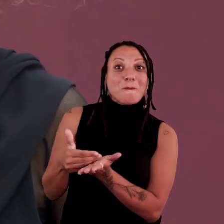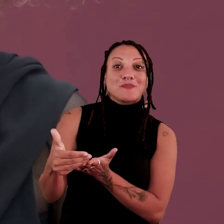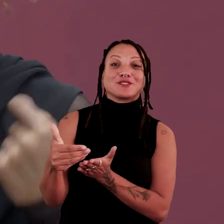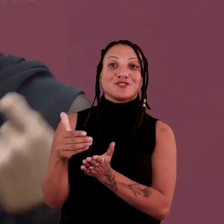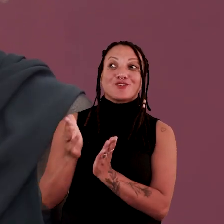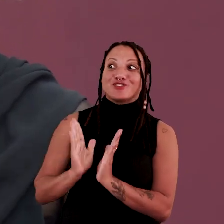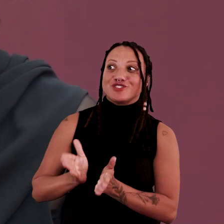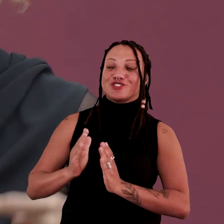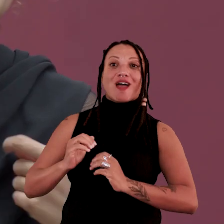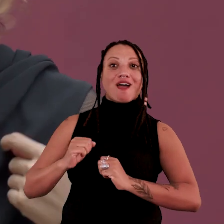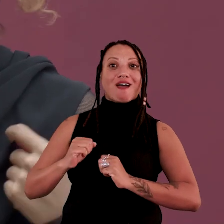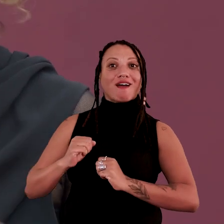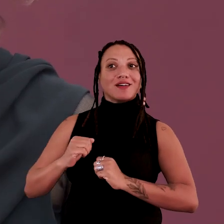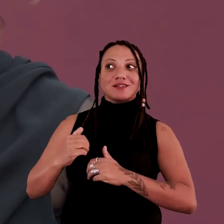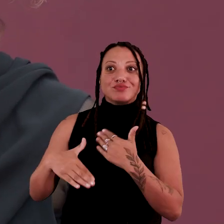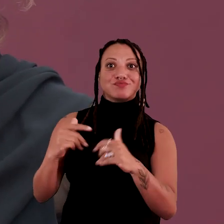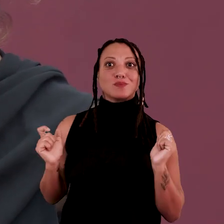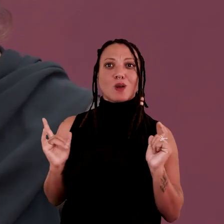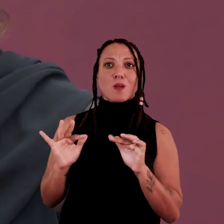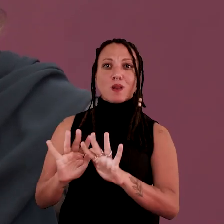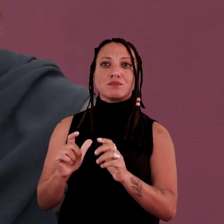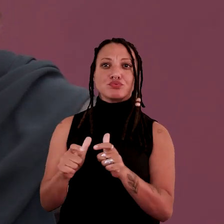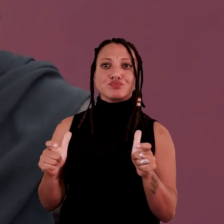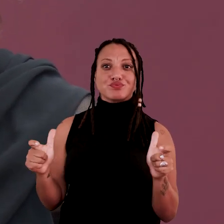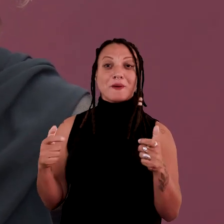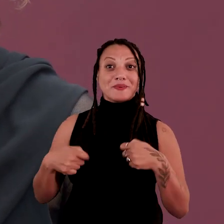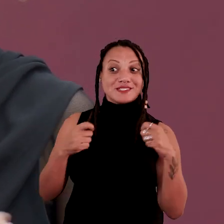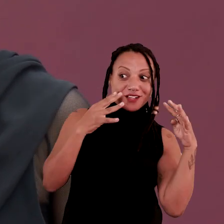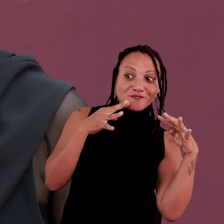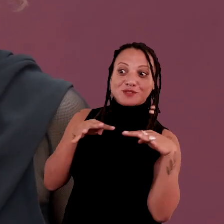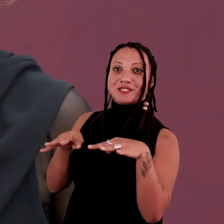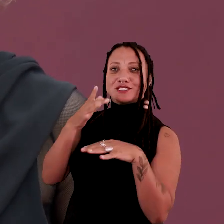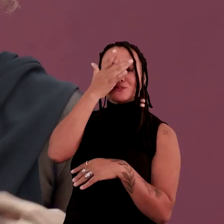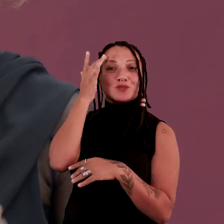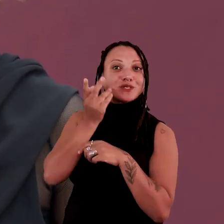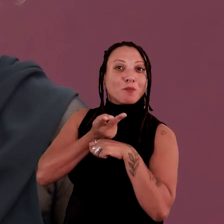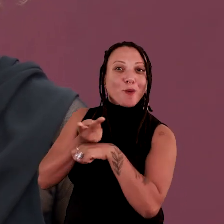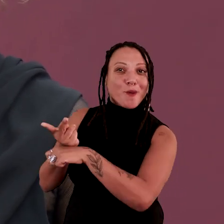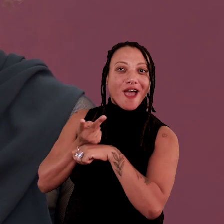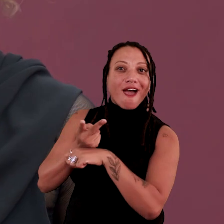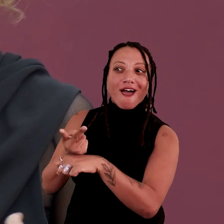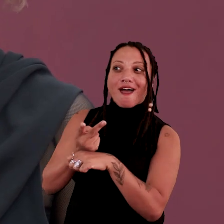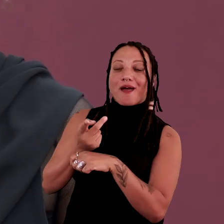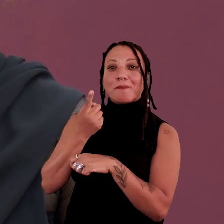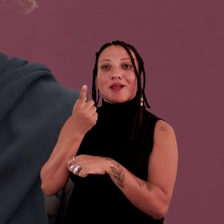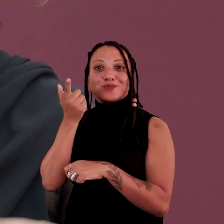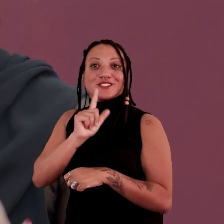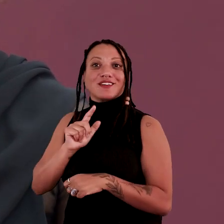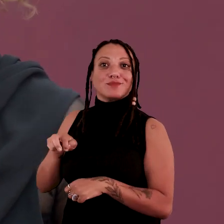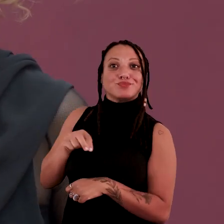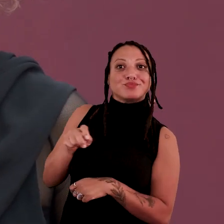comunitárias para irem subir, né? Ajudar a movimentar a economia local a partir dessas visitas, a partir do reconhecimento